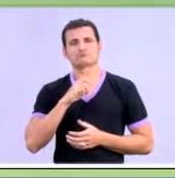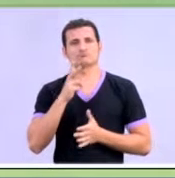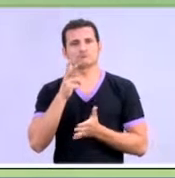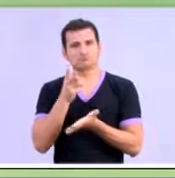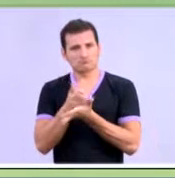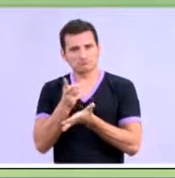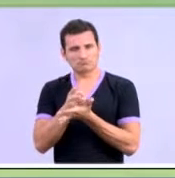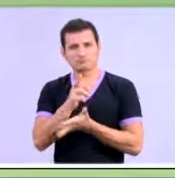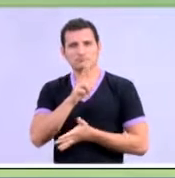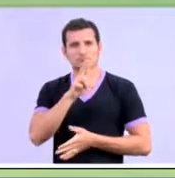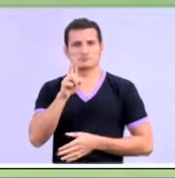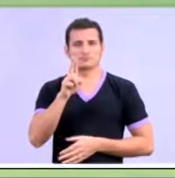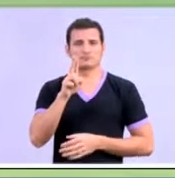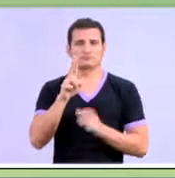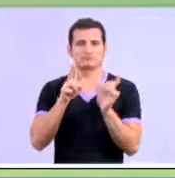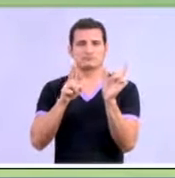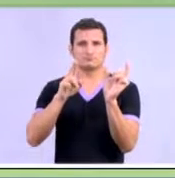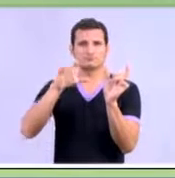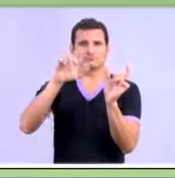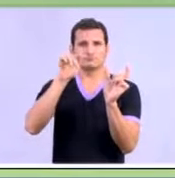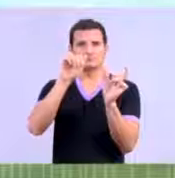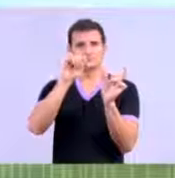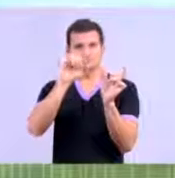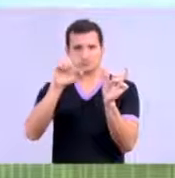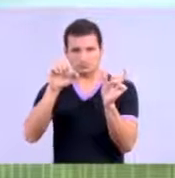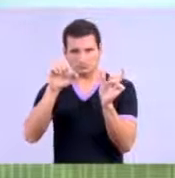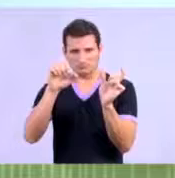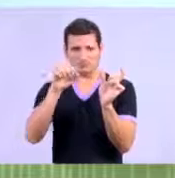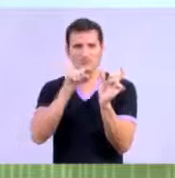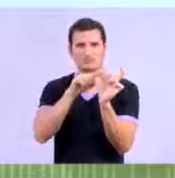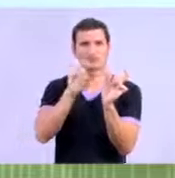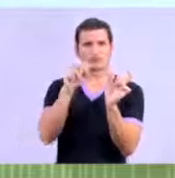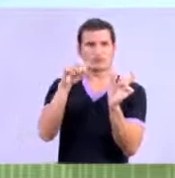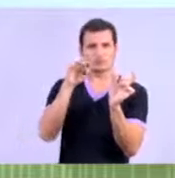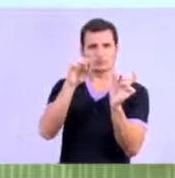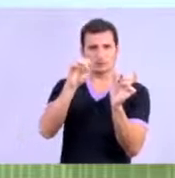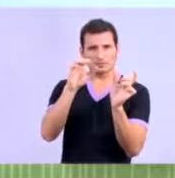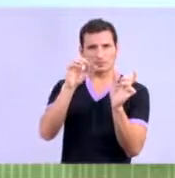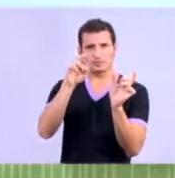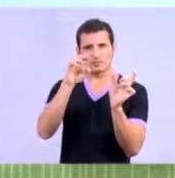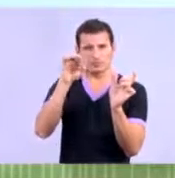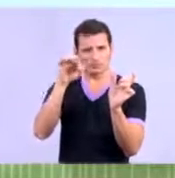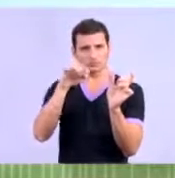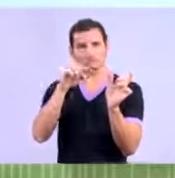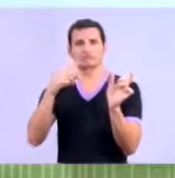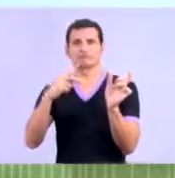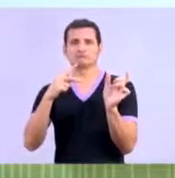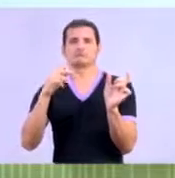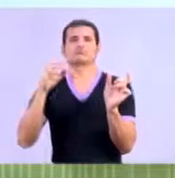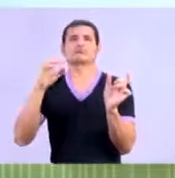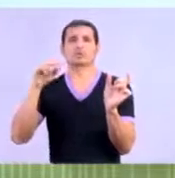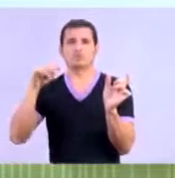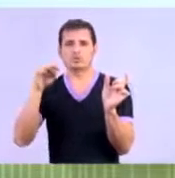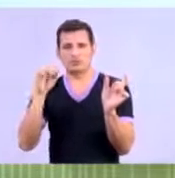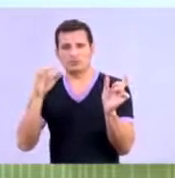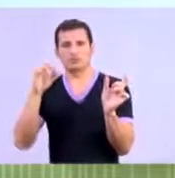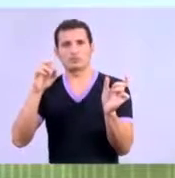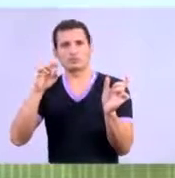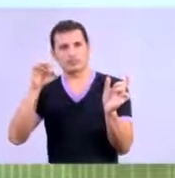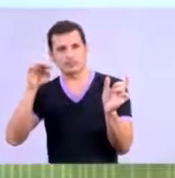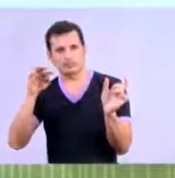Opa! É um método. Se a classe chama conta corrente, como é que chama o nome do construtor dele? Conta corrente.